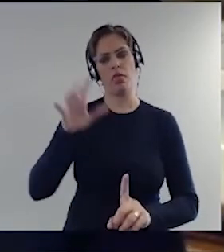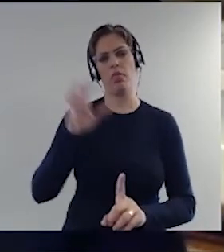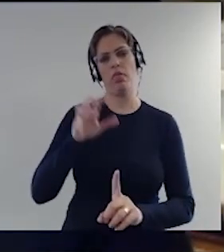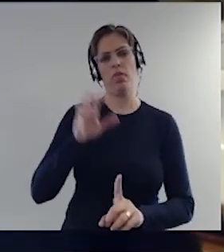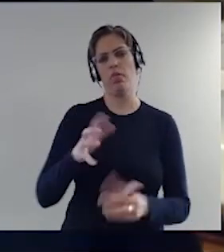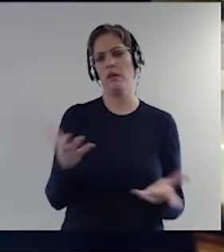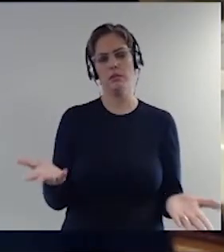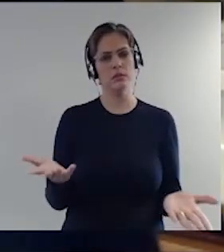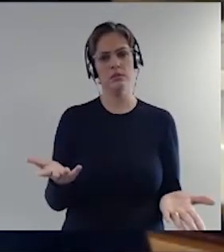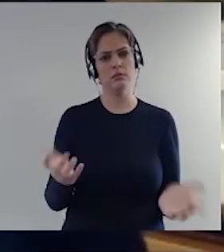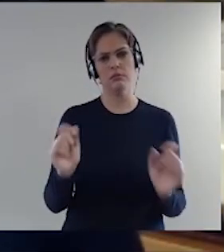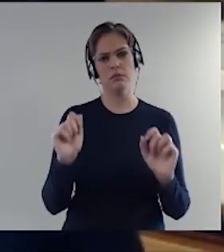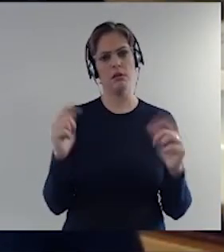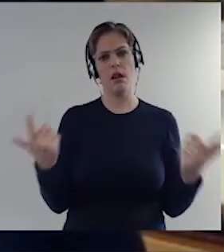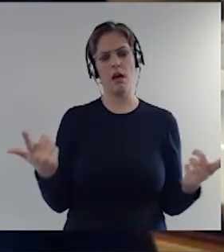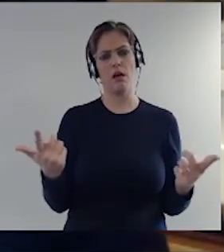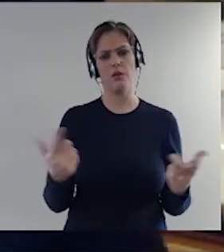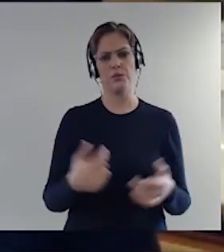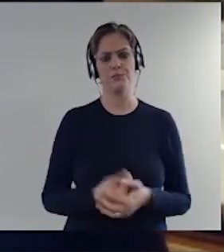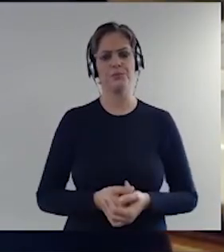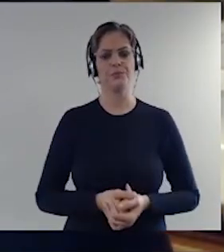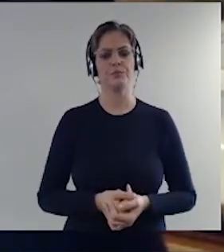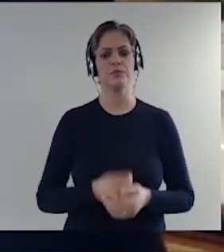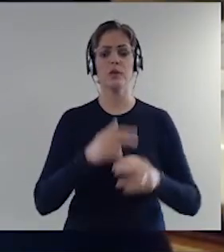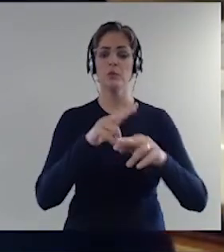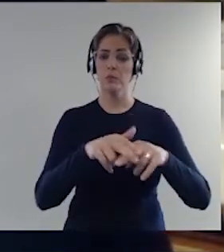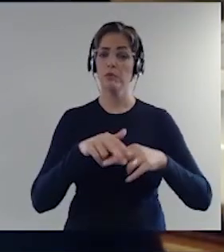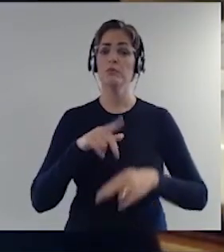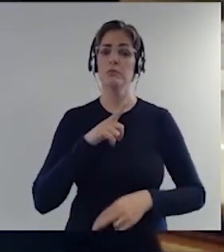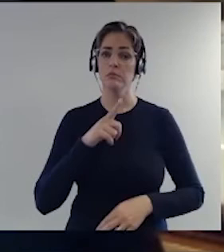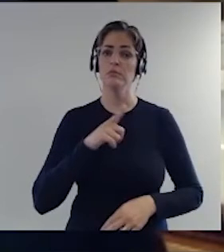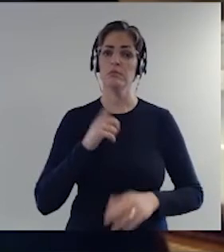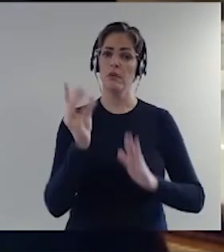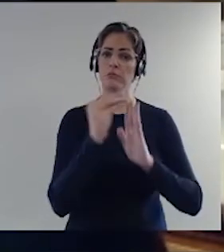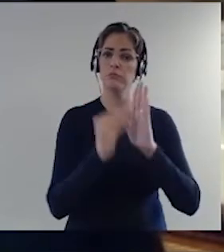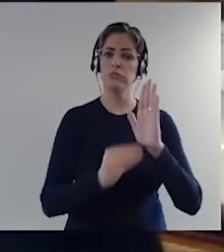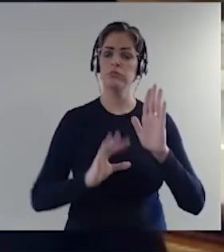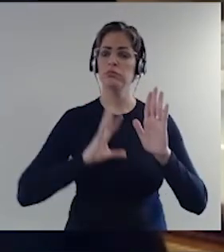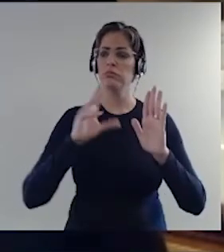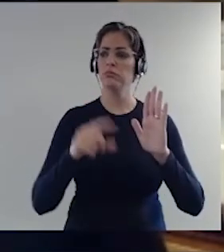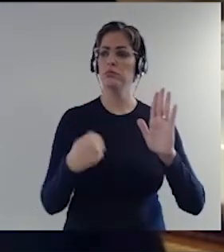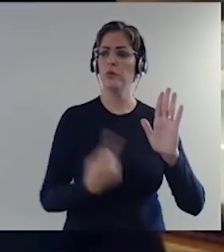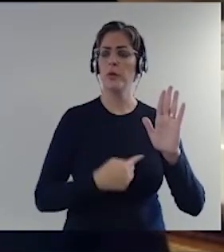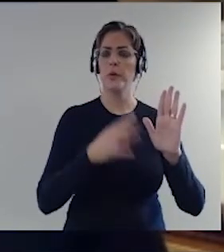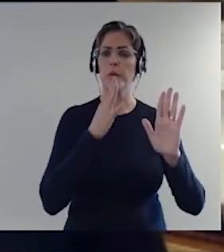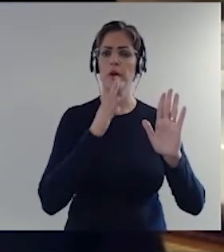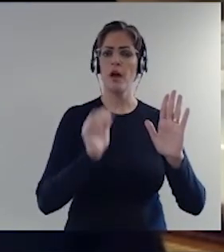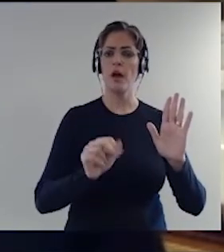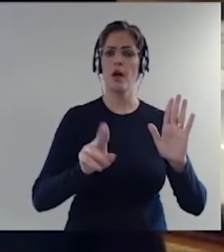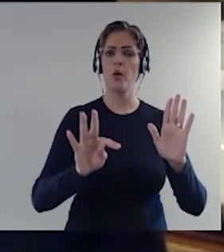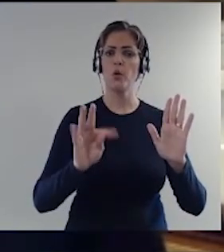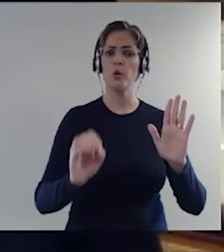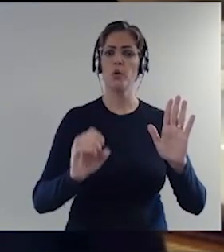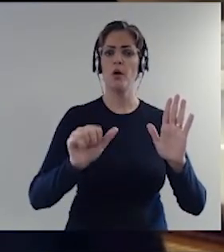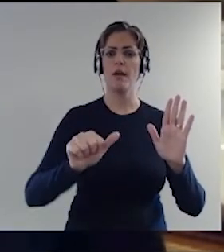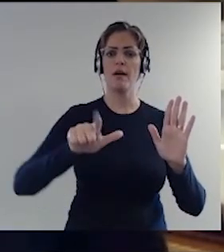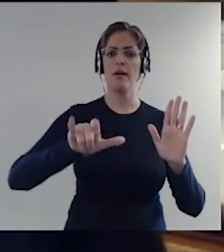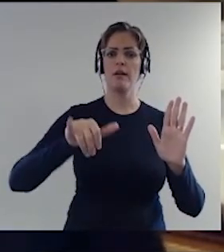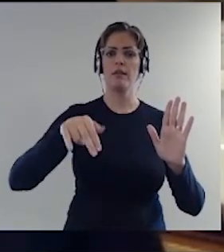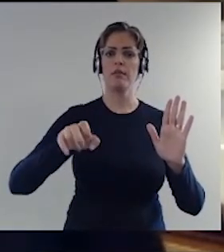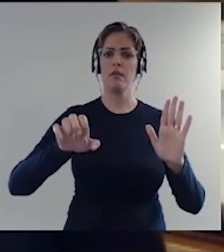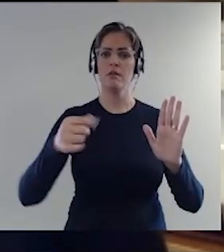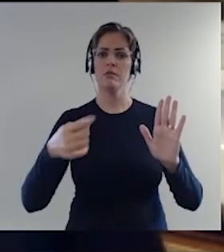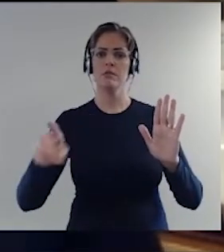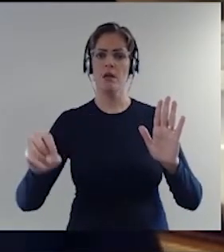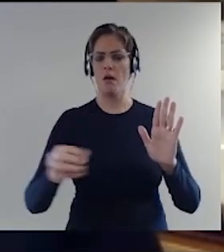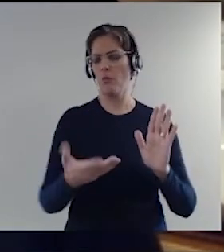se teria a autoalienação, e de todos nós, né, é conhecida a ocorrência da autoalienação, portanto, a alienação